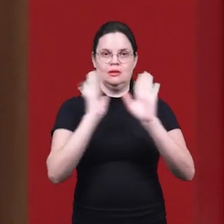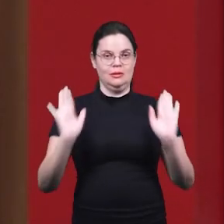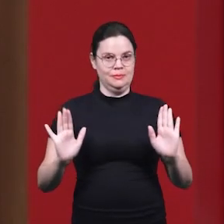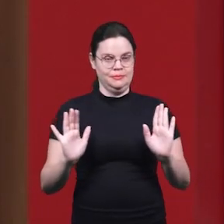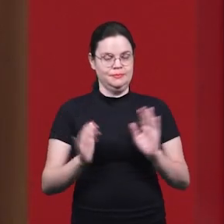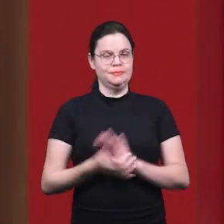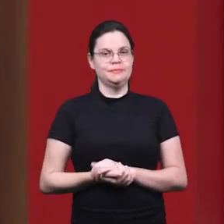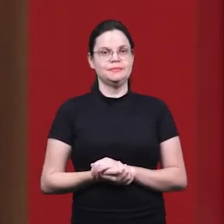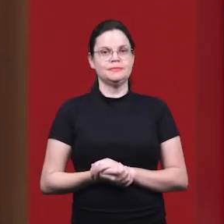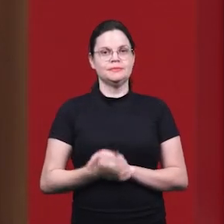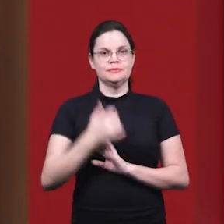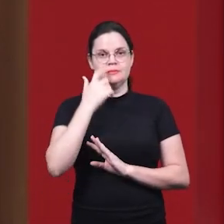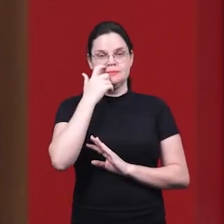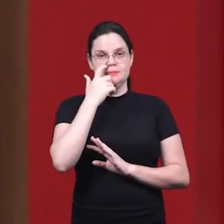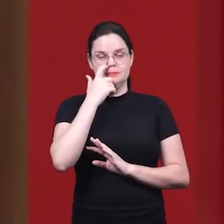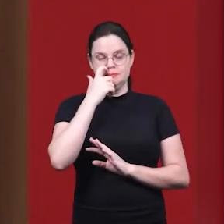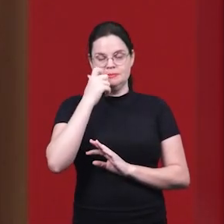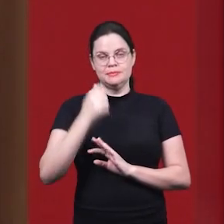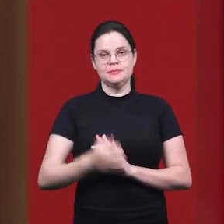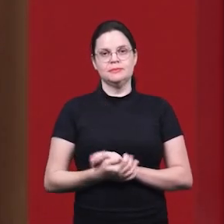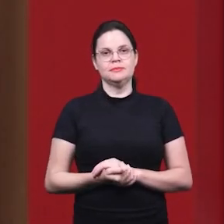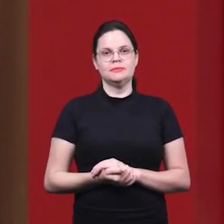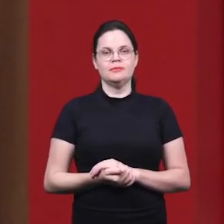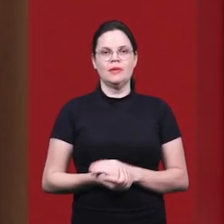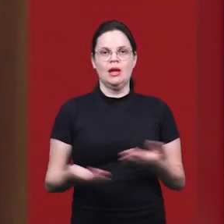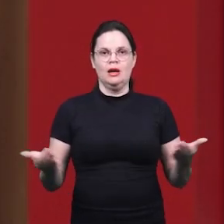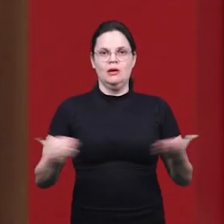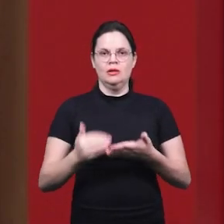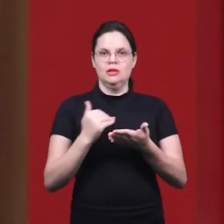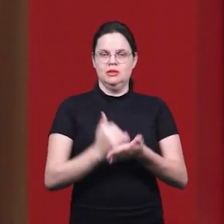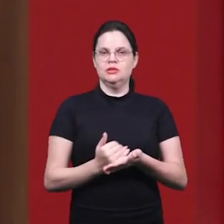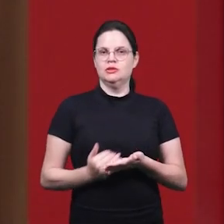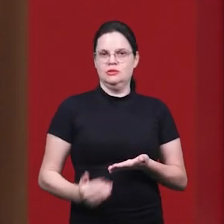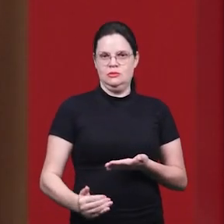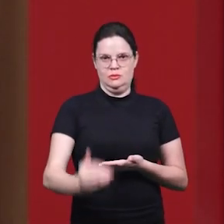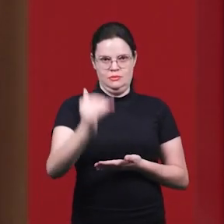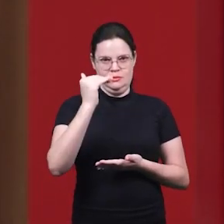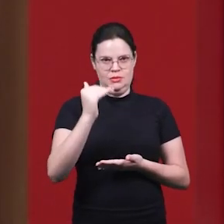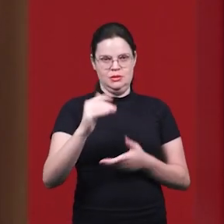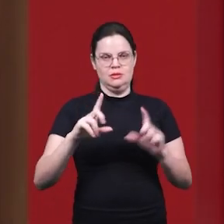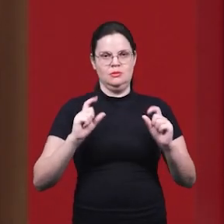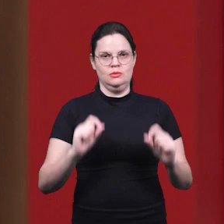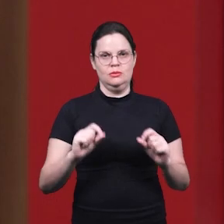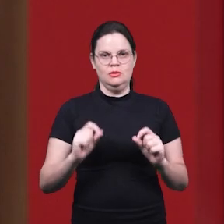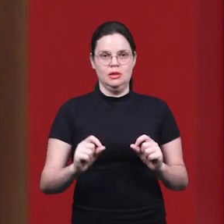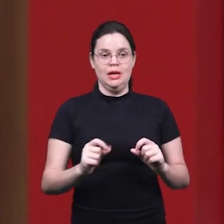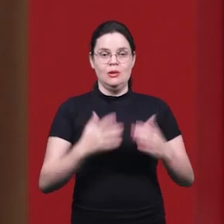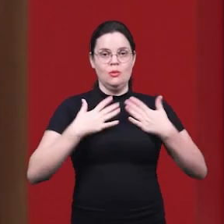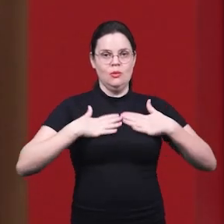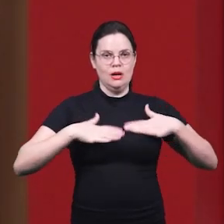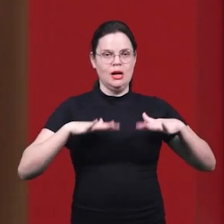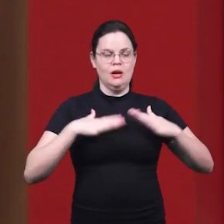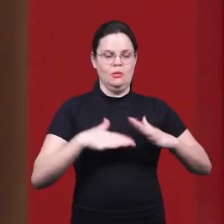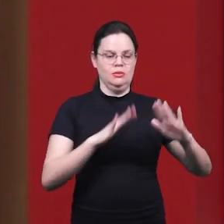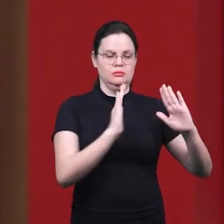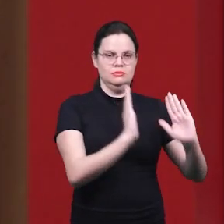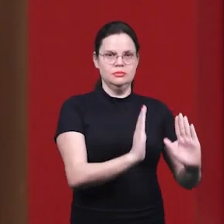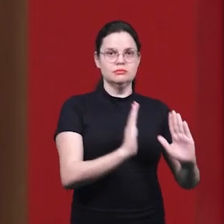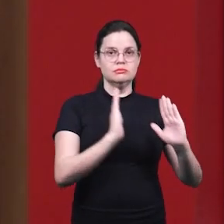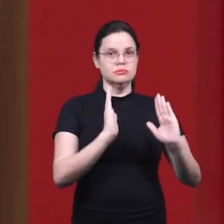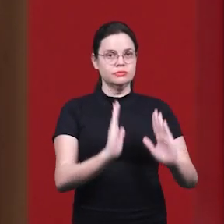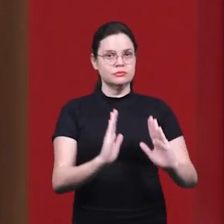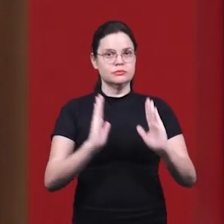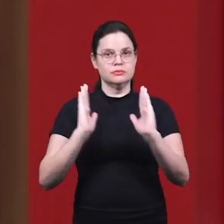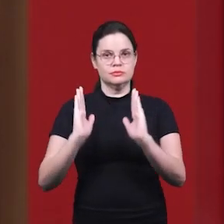programa. Nós gostaríamos de começar, e nós vamos precisar ir por partes, e,